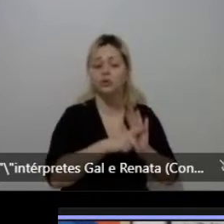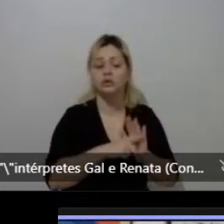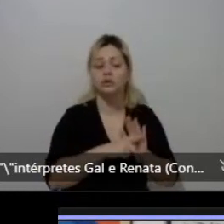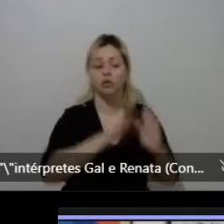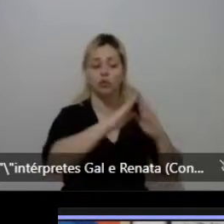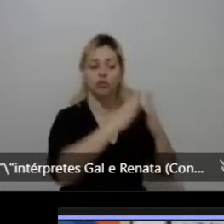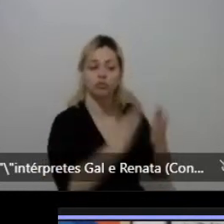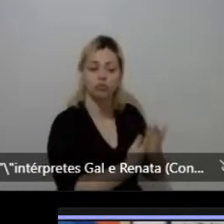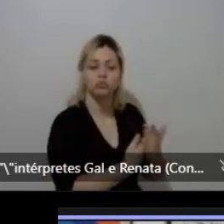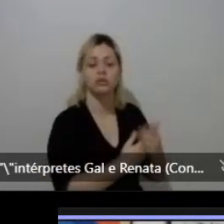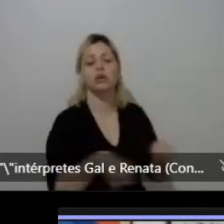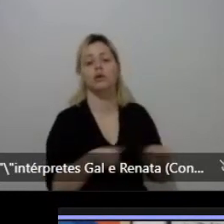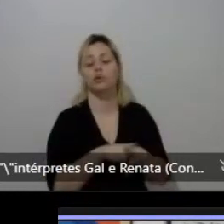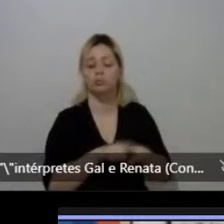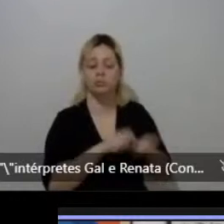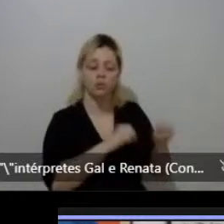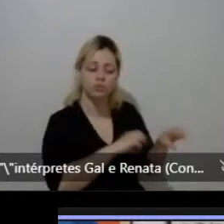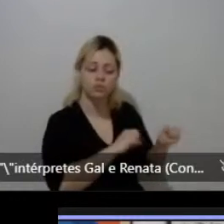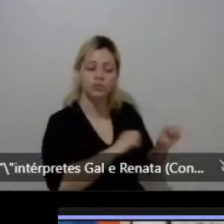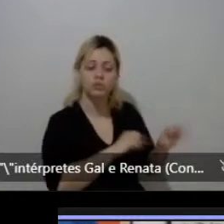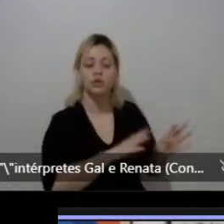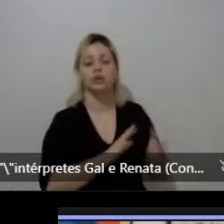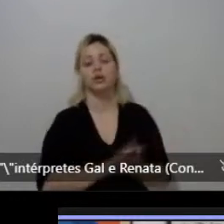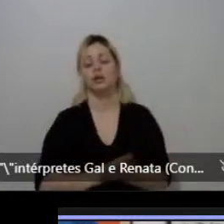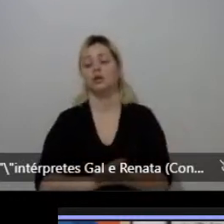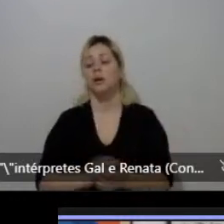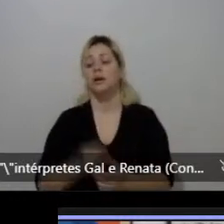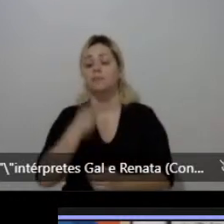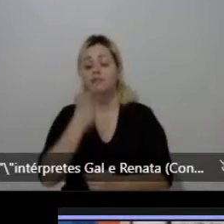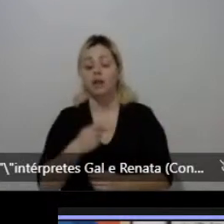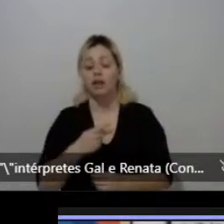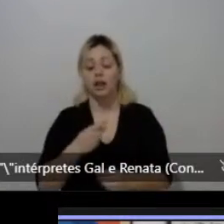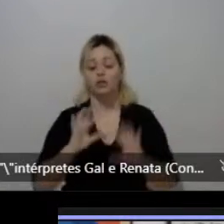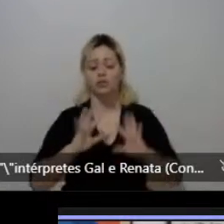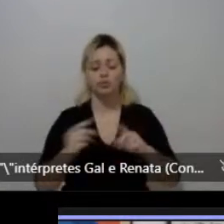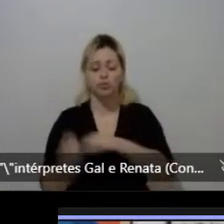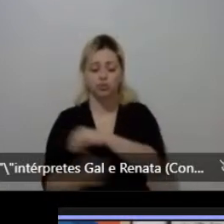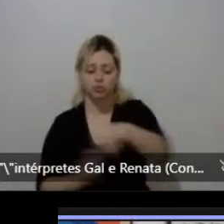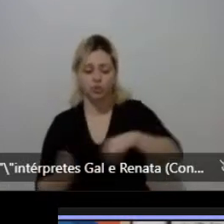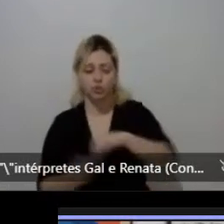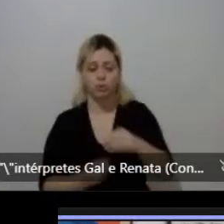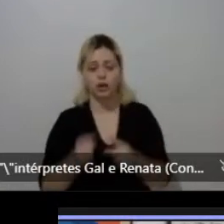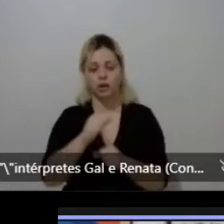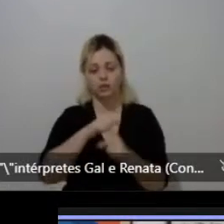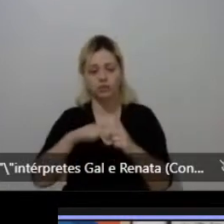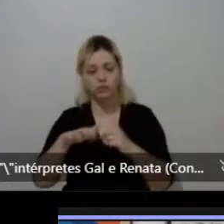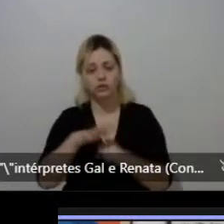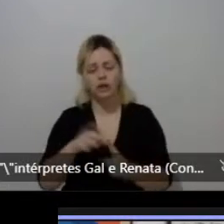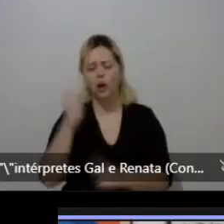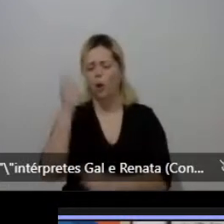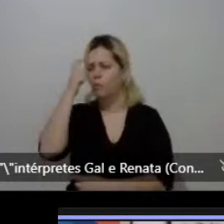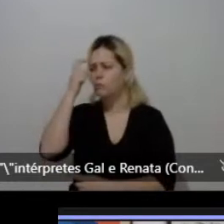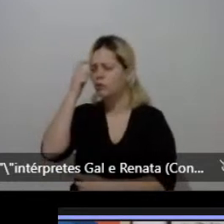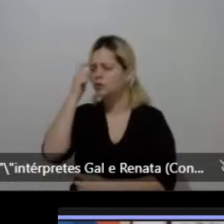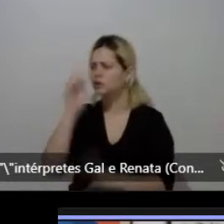né? Então, ela vai falar que esses movimentos sociais, eles estão tensionando aquela dimensão, né,